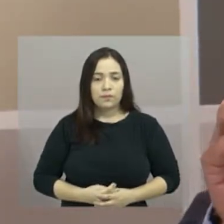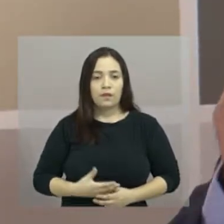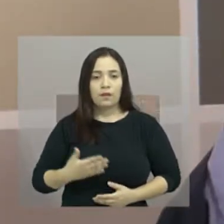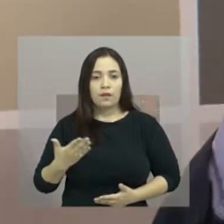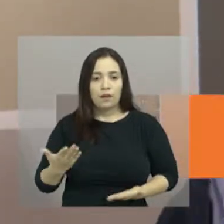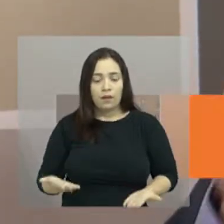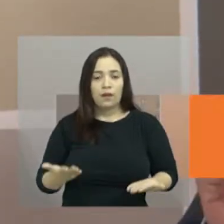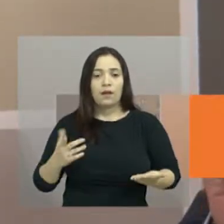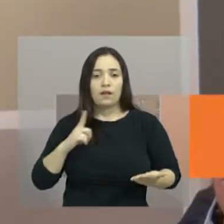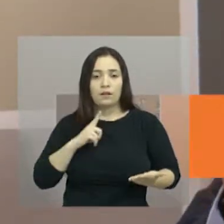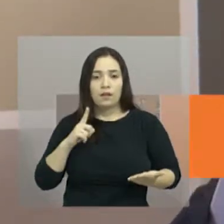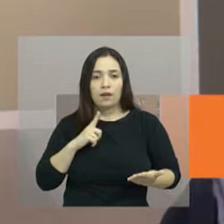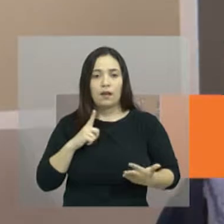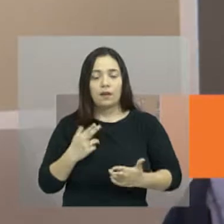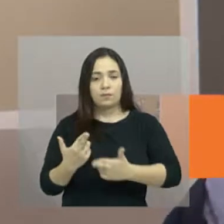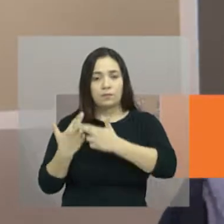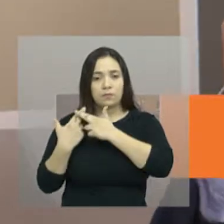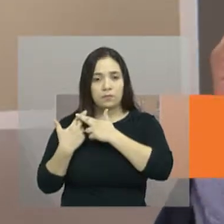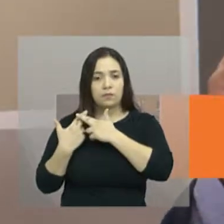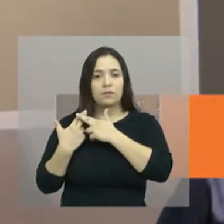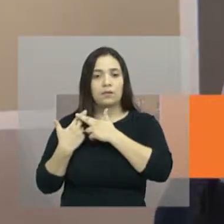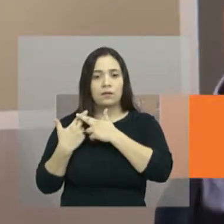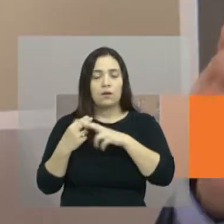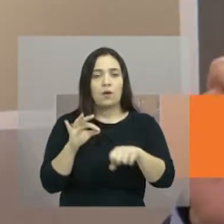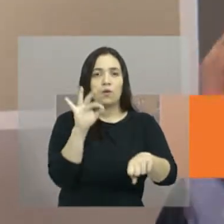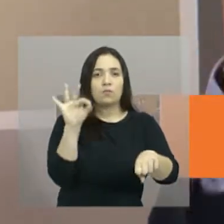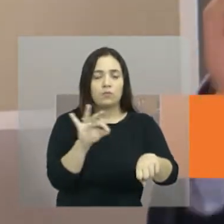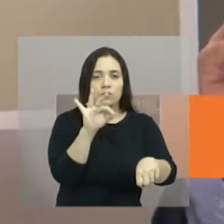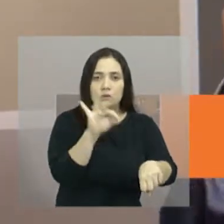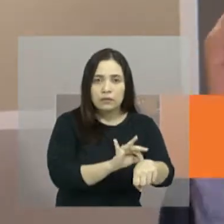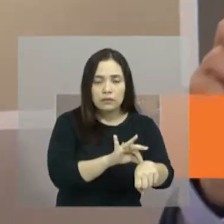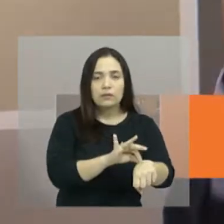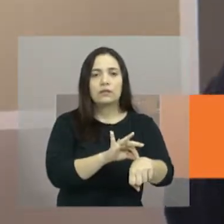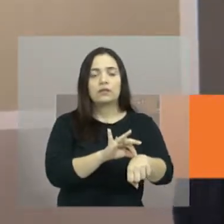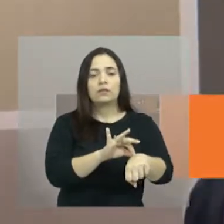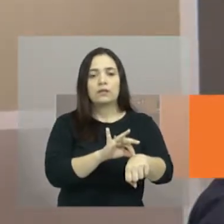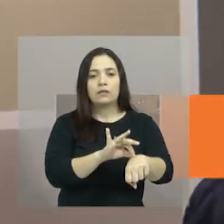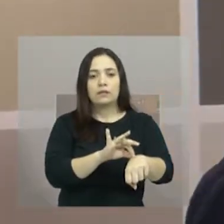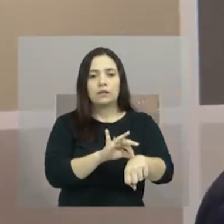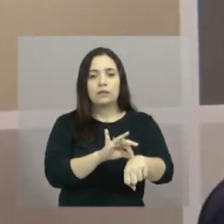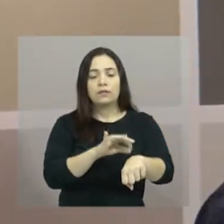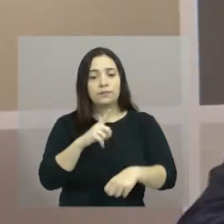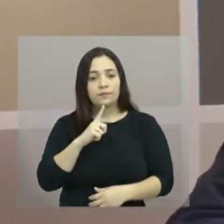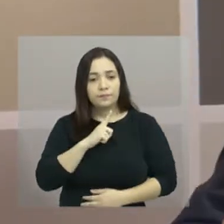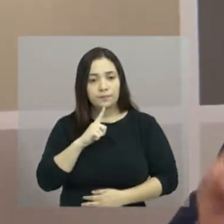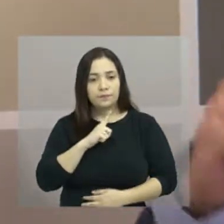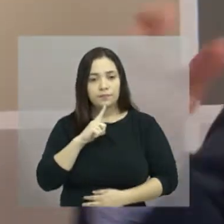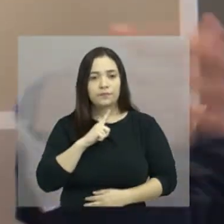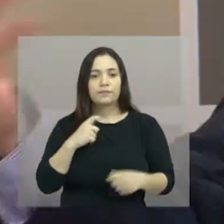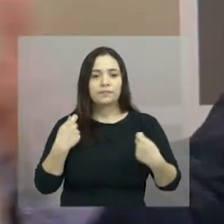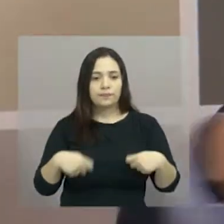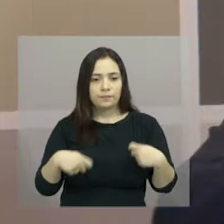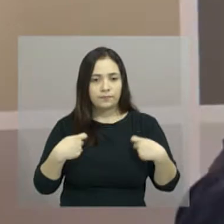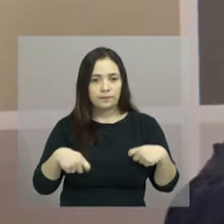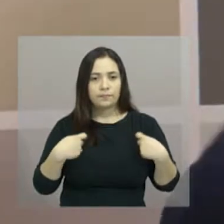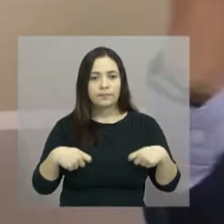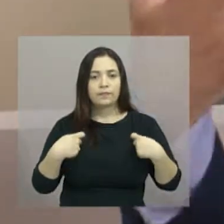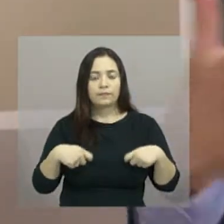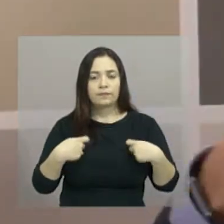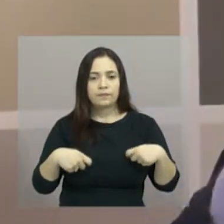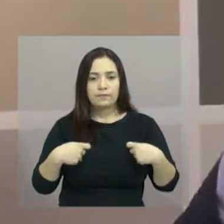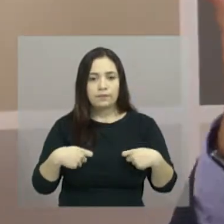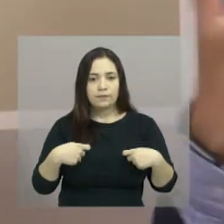focos da dengue, os focos do mosquito, da arbovirose, da zika, chikungunya, onde tem o mosquito da dengue, que a gente chama da dengue, mas